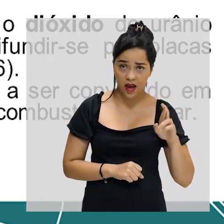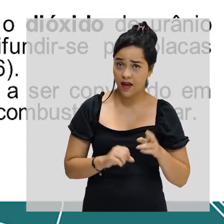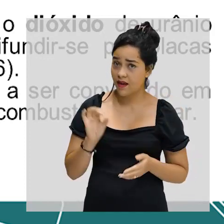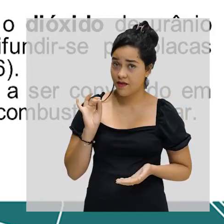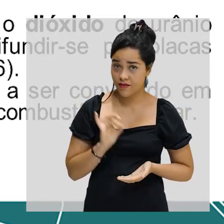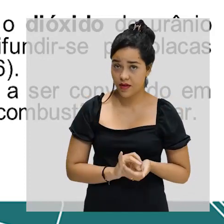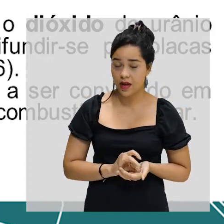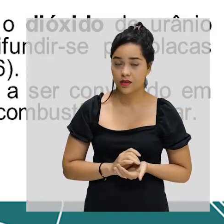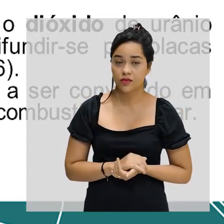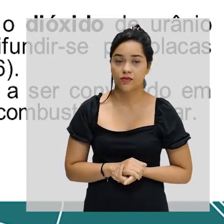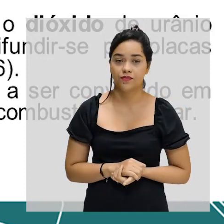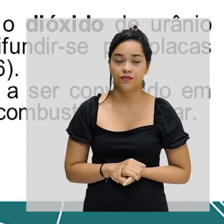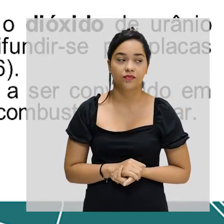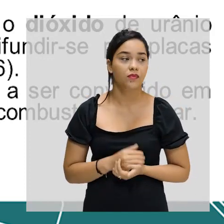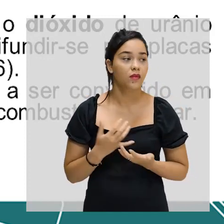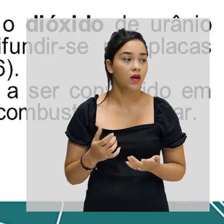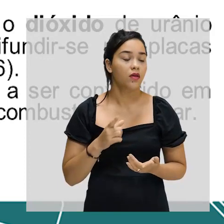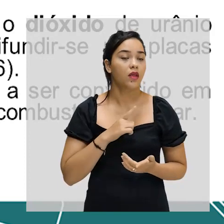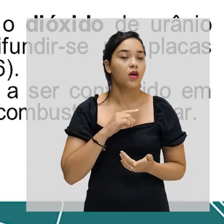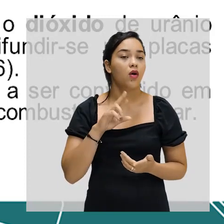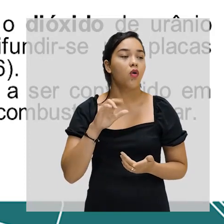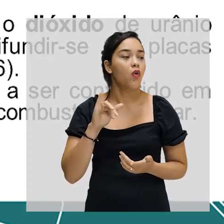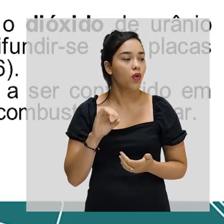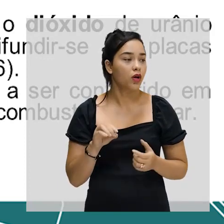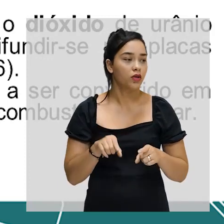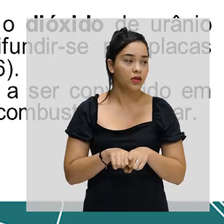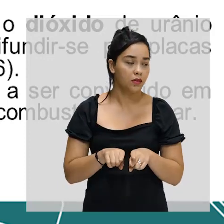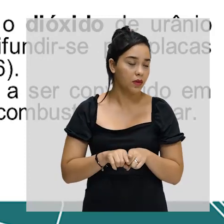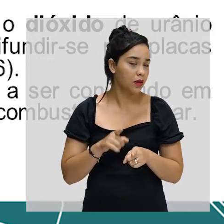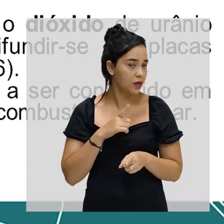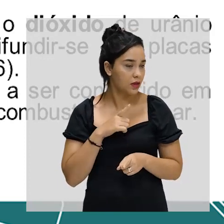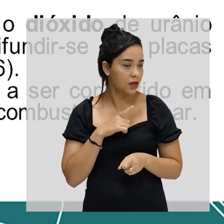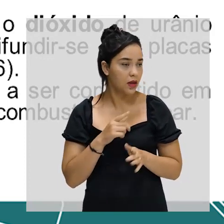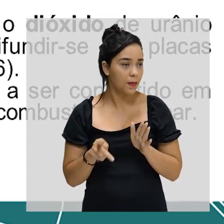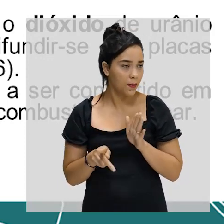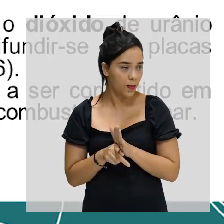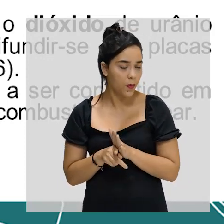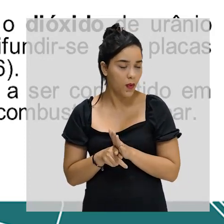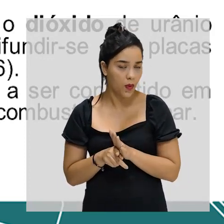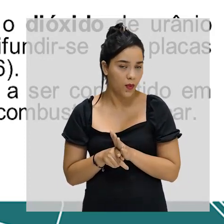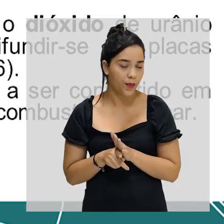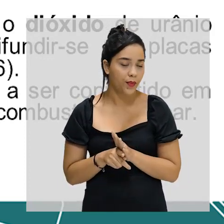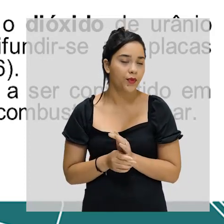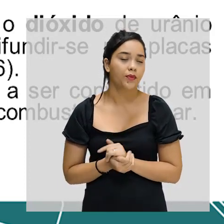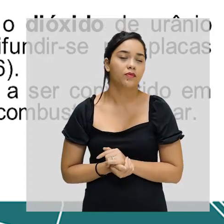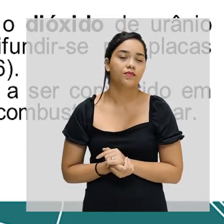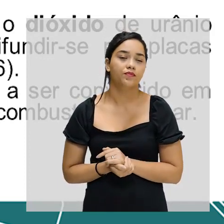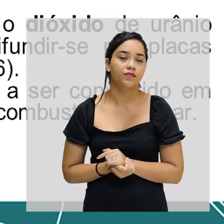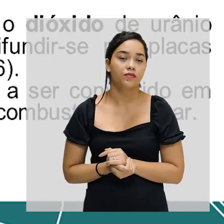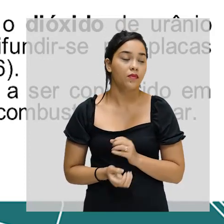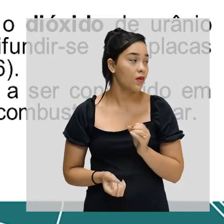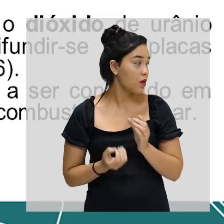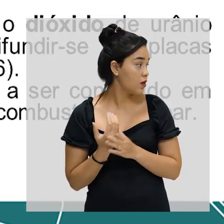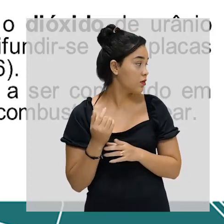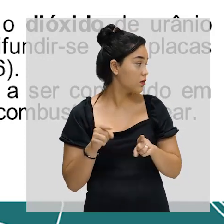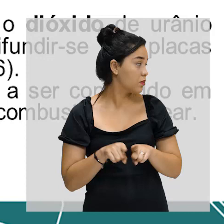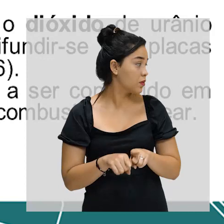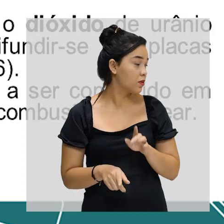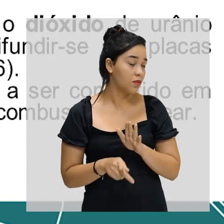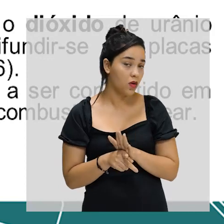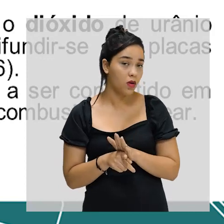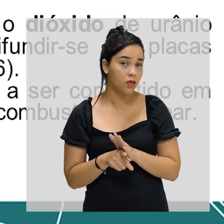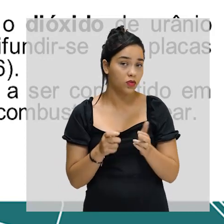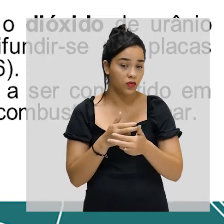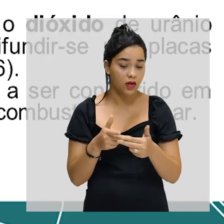né? Então, o urânio, o dióxido de urânio, que é a obra-prima, né, a matéria-prima para a fabricação do combustível nuclear